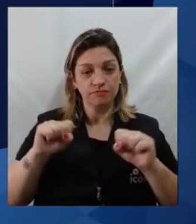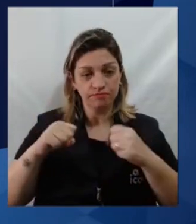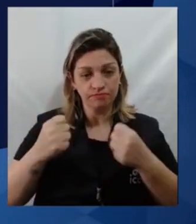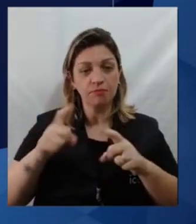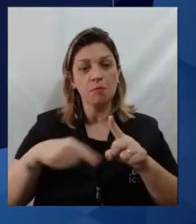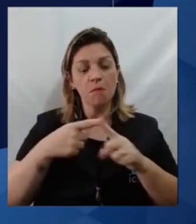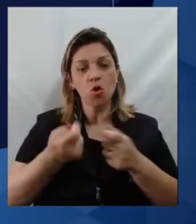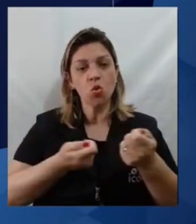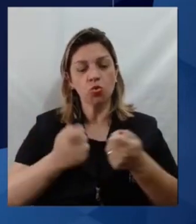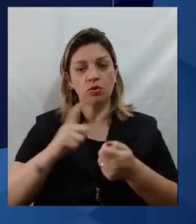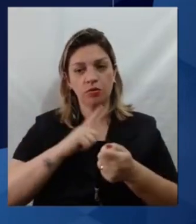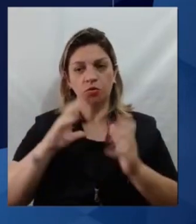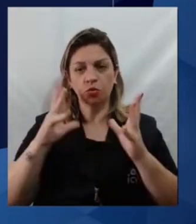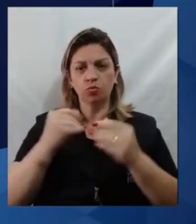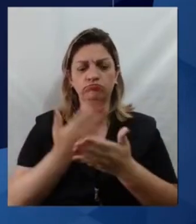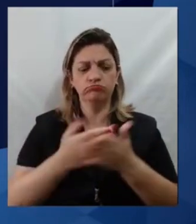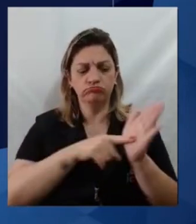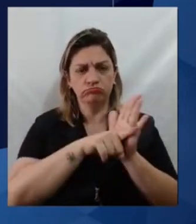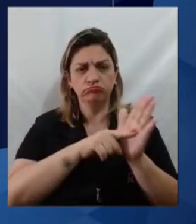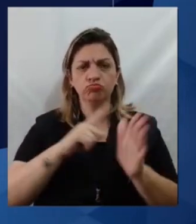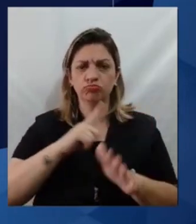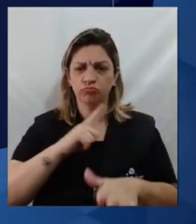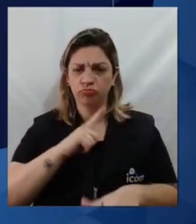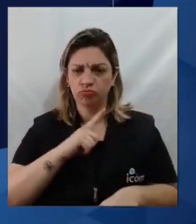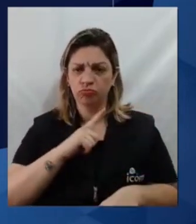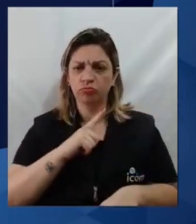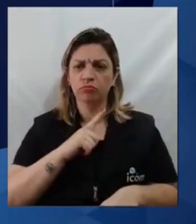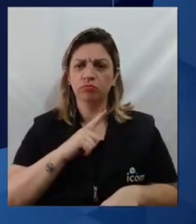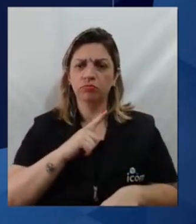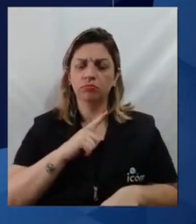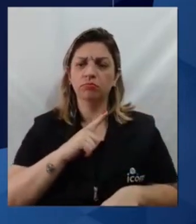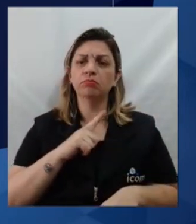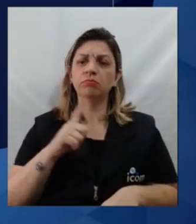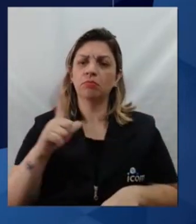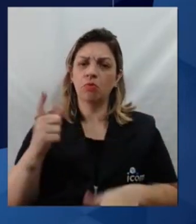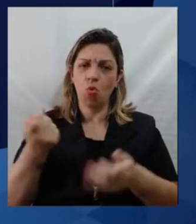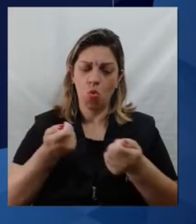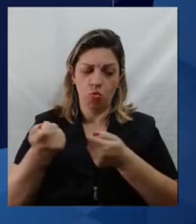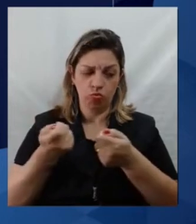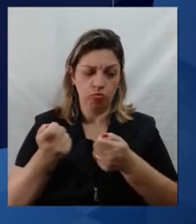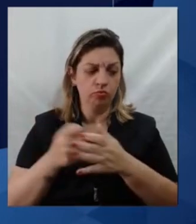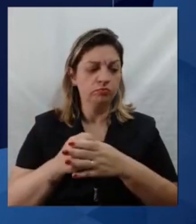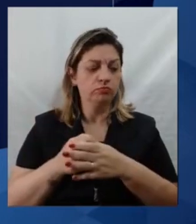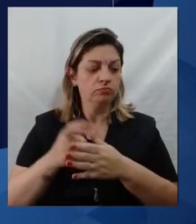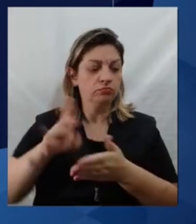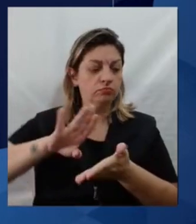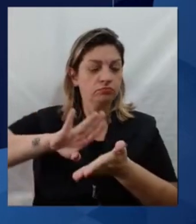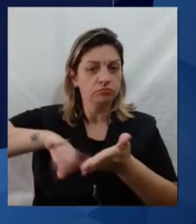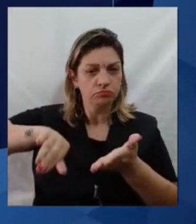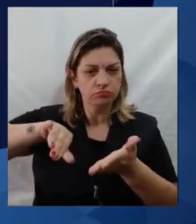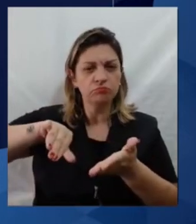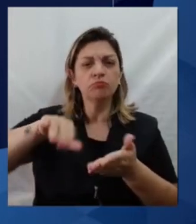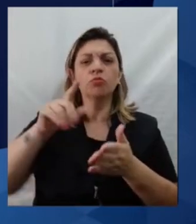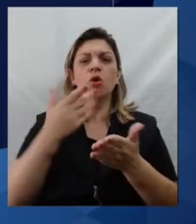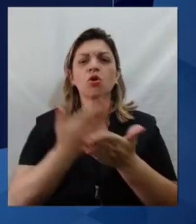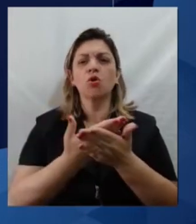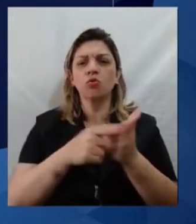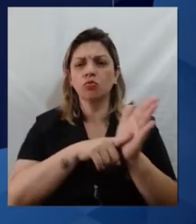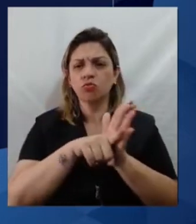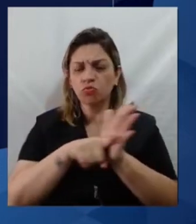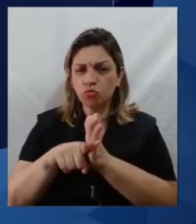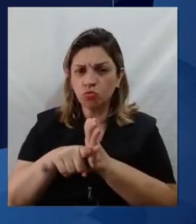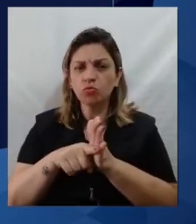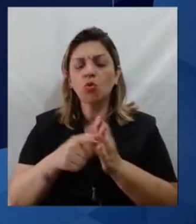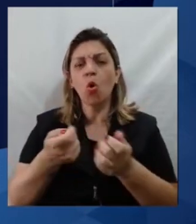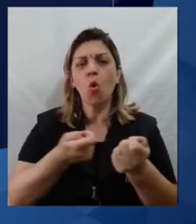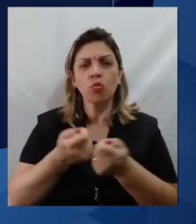estudos são randomizados e controlados. Foram excluídos todos os estudos que não eram randomizados, controlados e que não